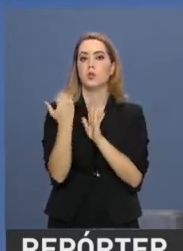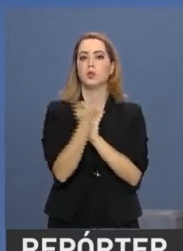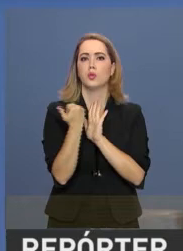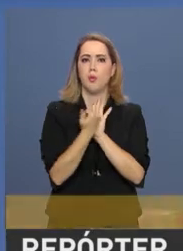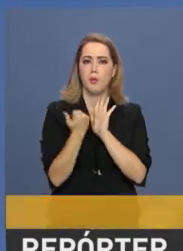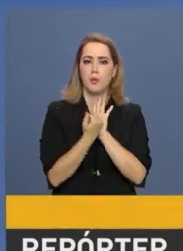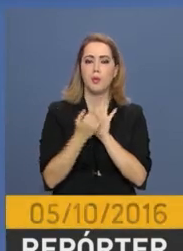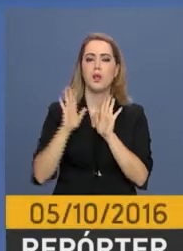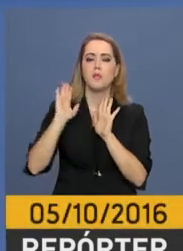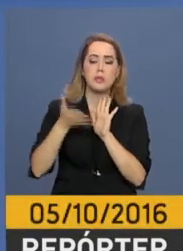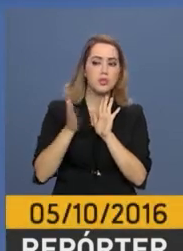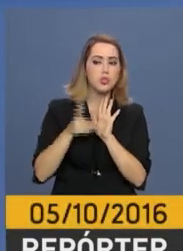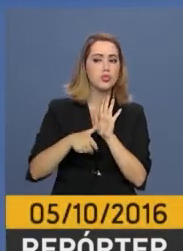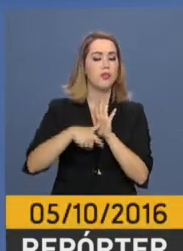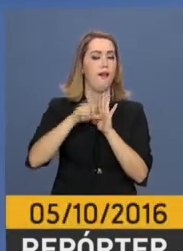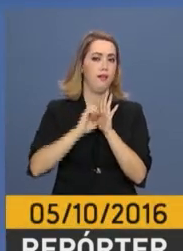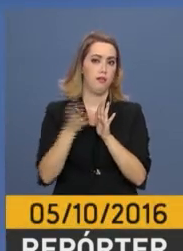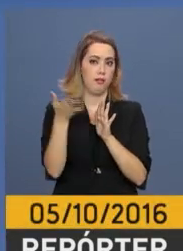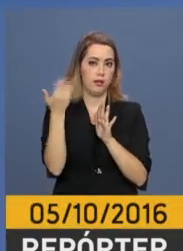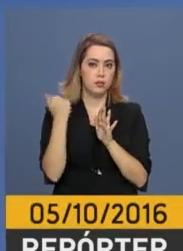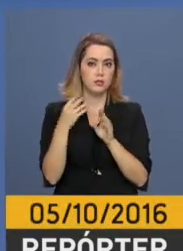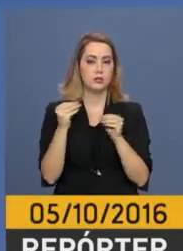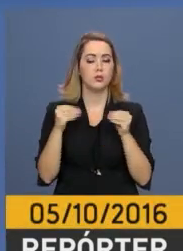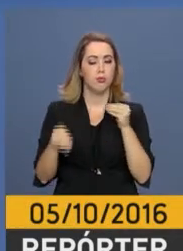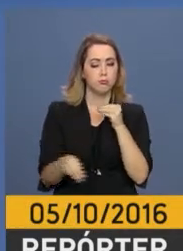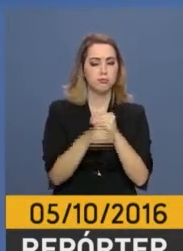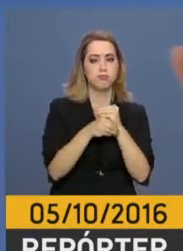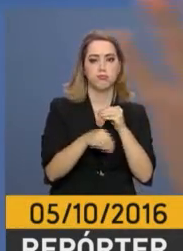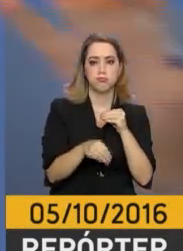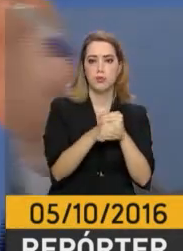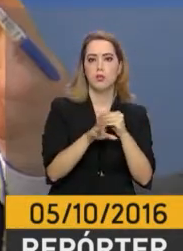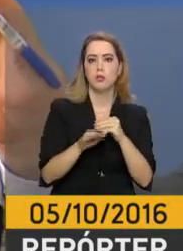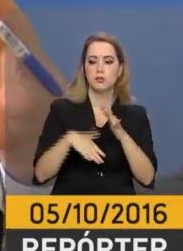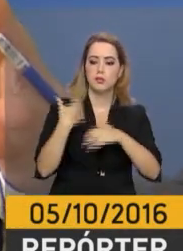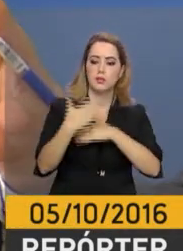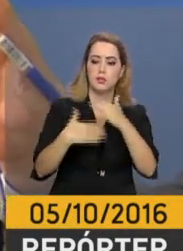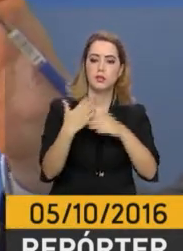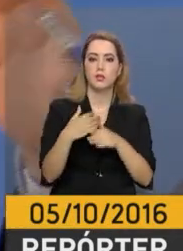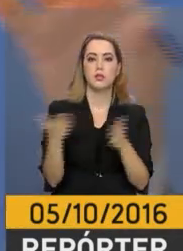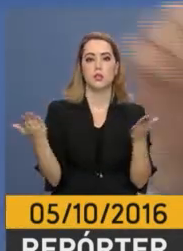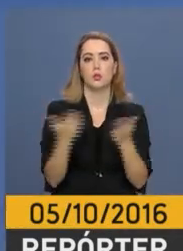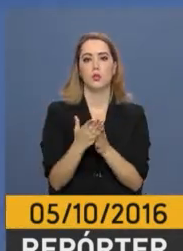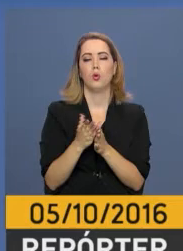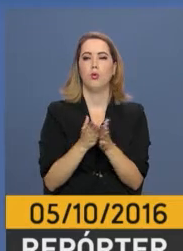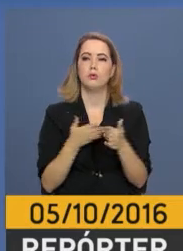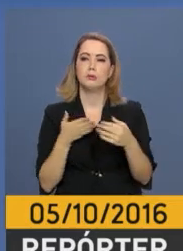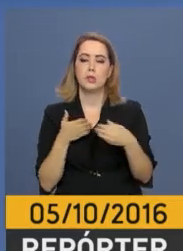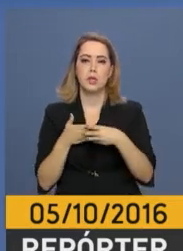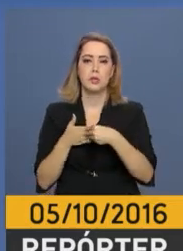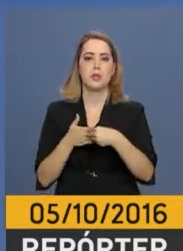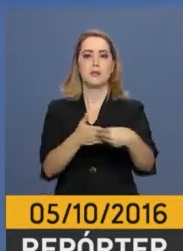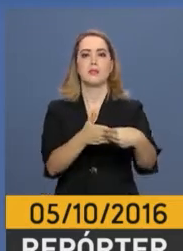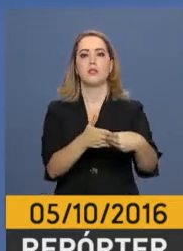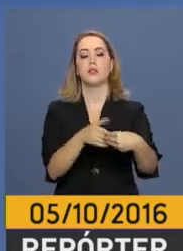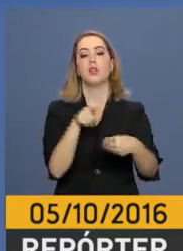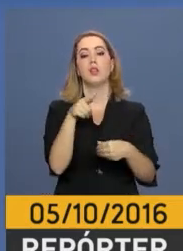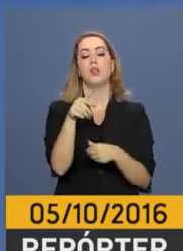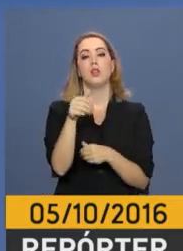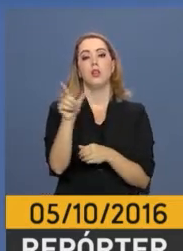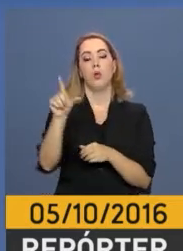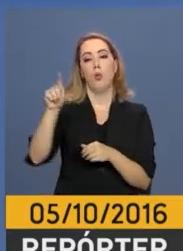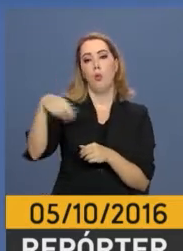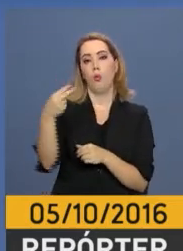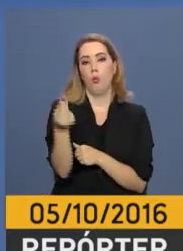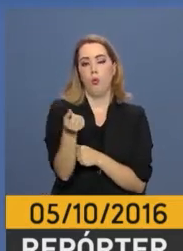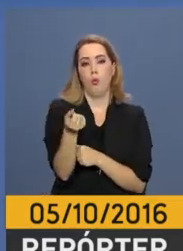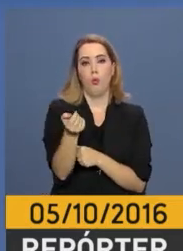já existentes até pra incrementar os programas virem mais a direção do bolsa família o pim no rio grande do sul dá um exemplo